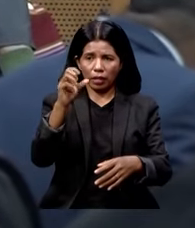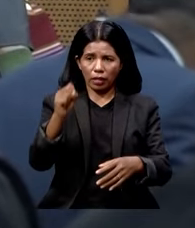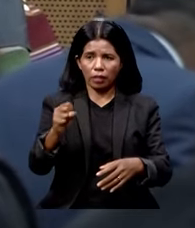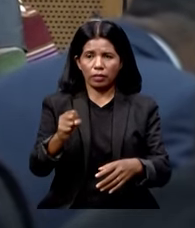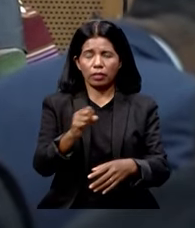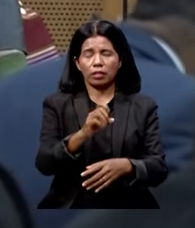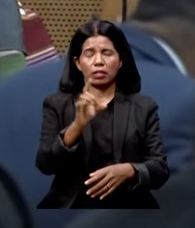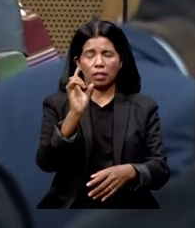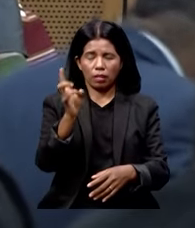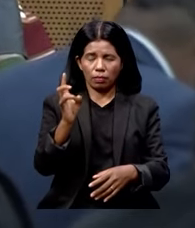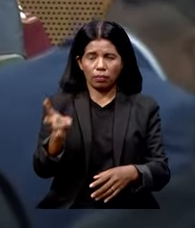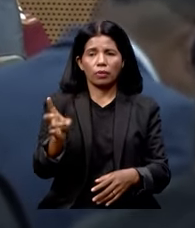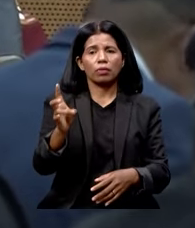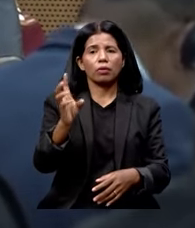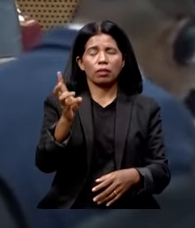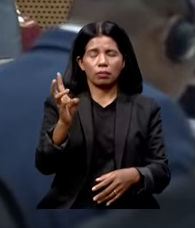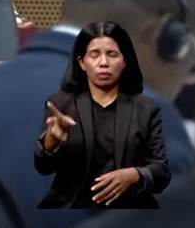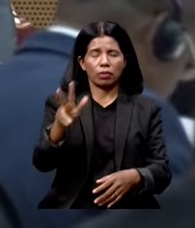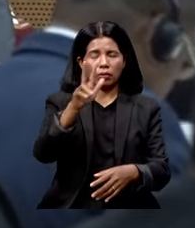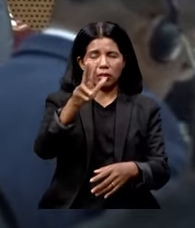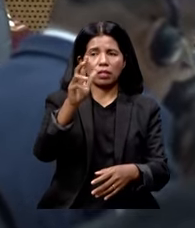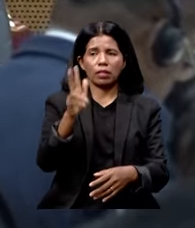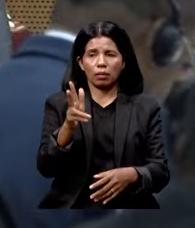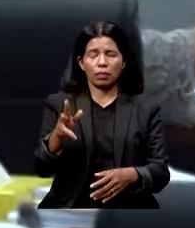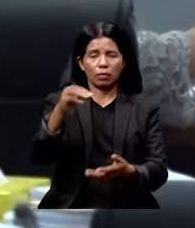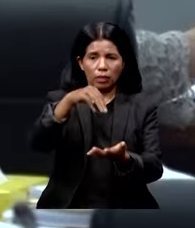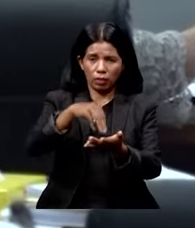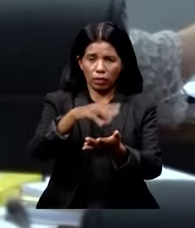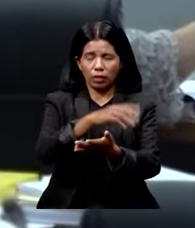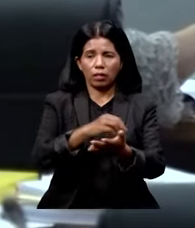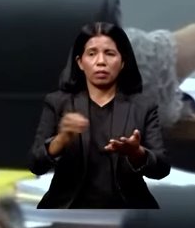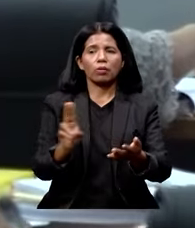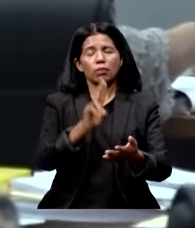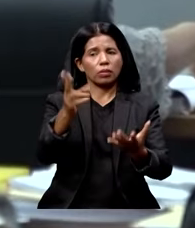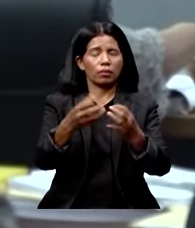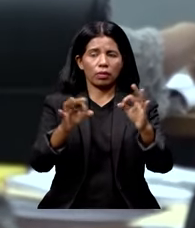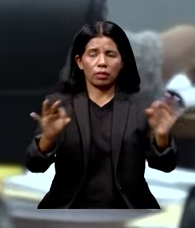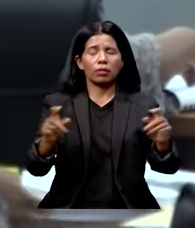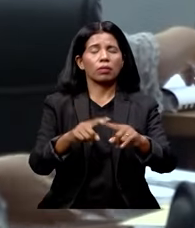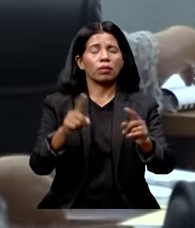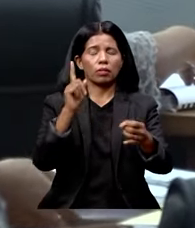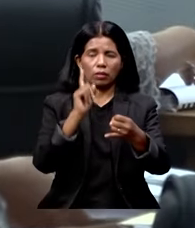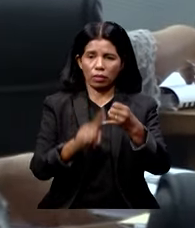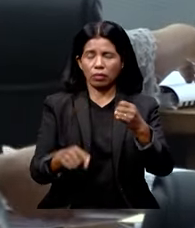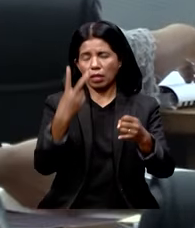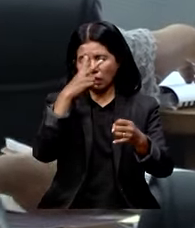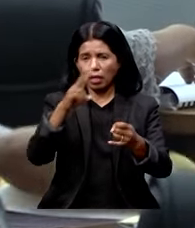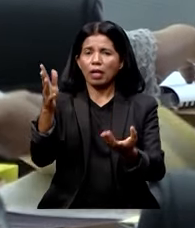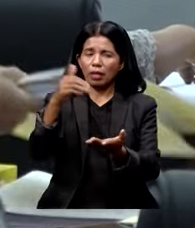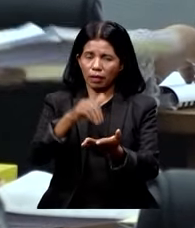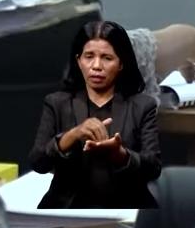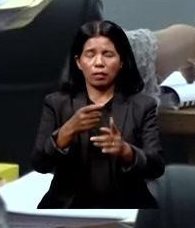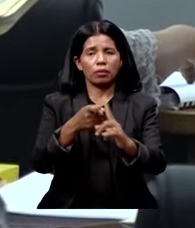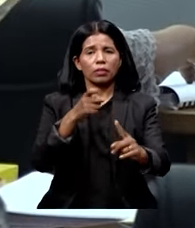68 milhões, de 38 milhões de executa teona, mas no fim, reba,